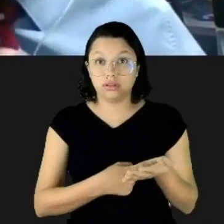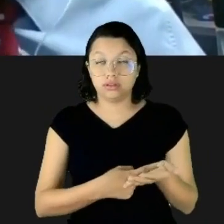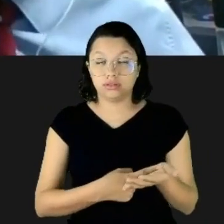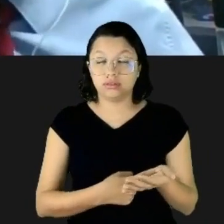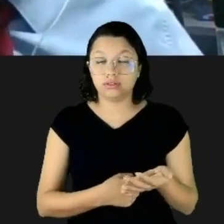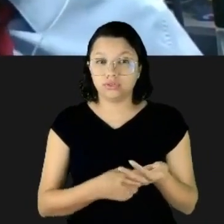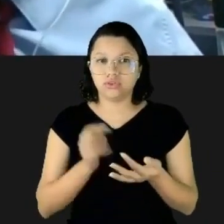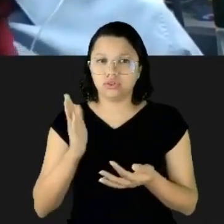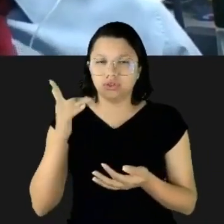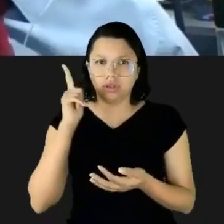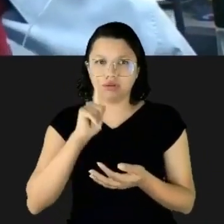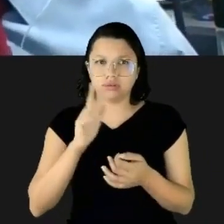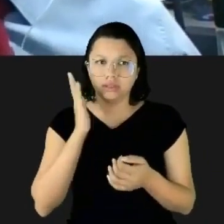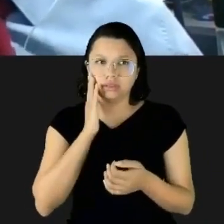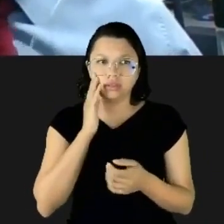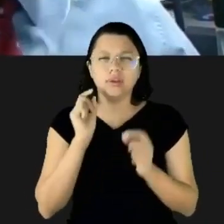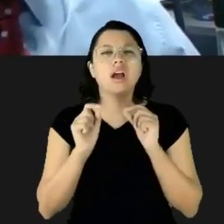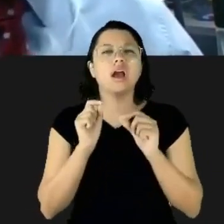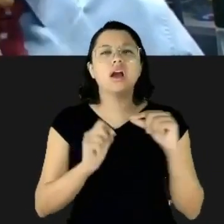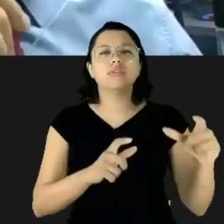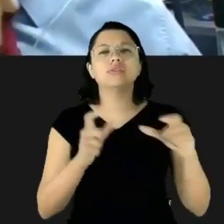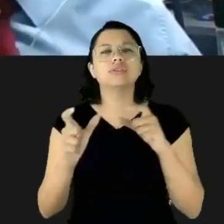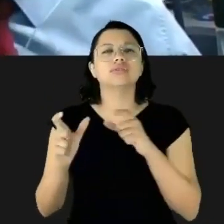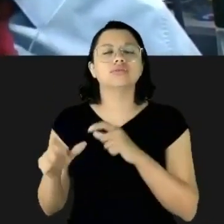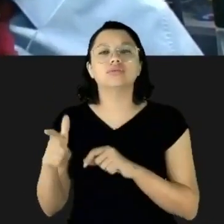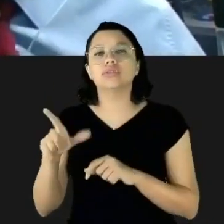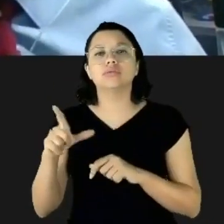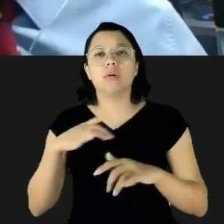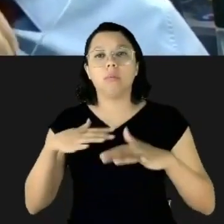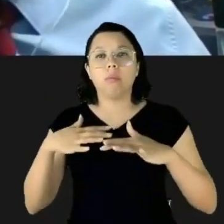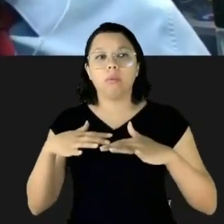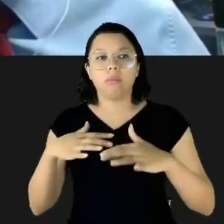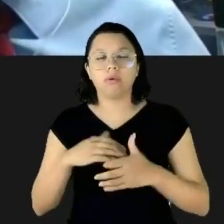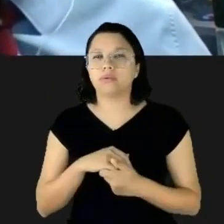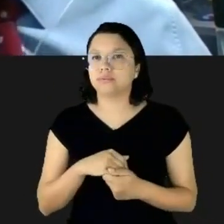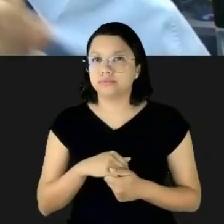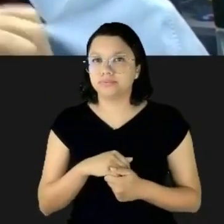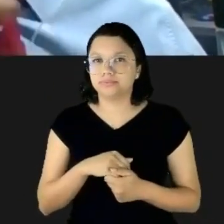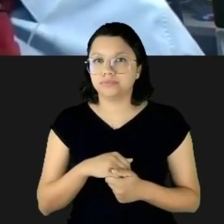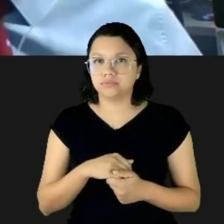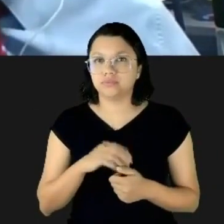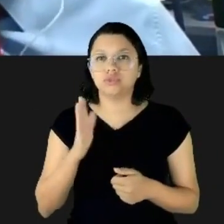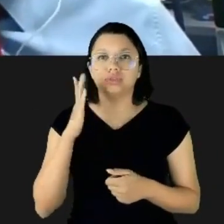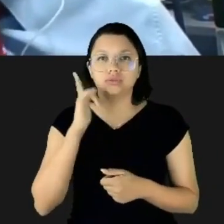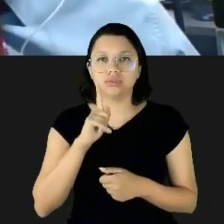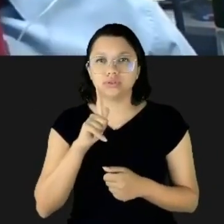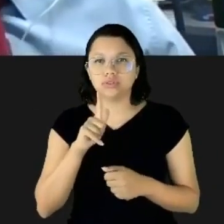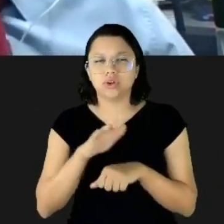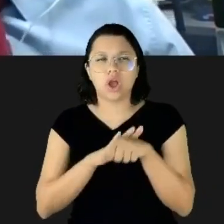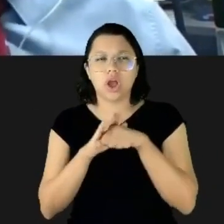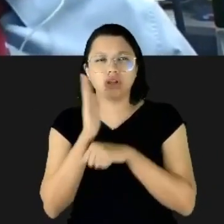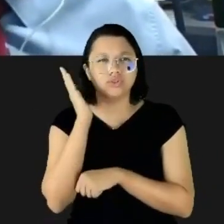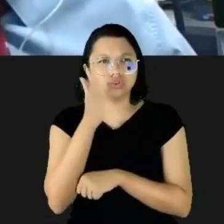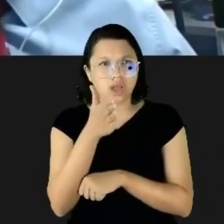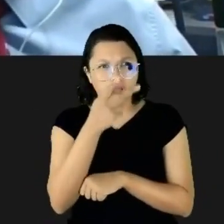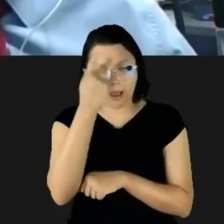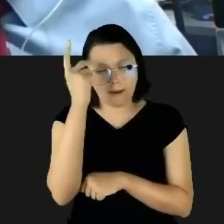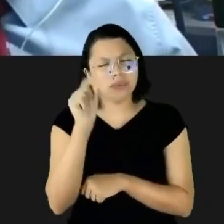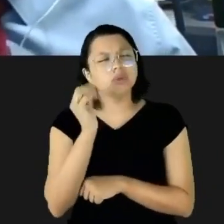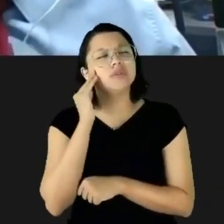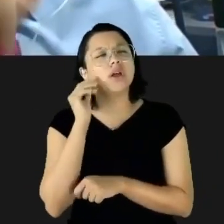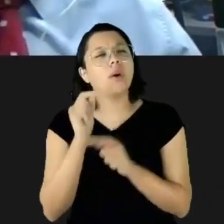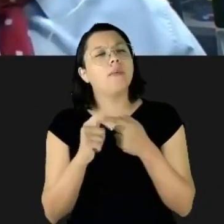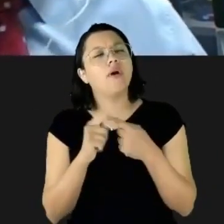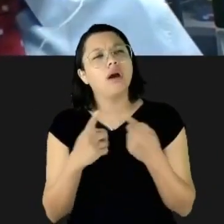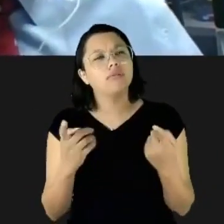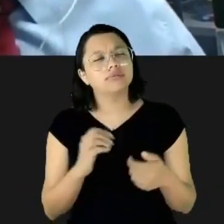você já consegue saber qual é o setor que não está movimentando, você já conseguiu conversar diretamente com a pessoa lá e entender o